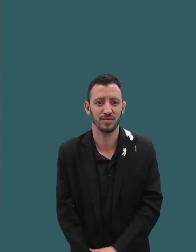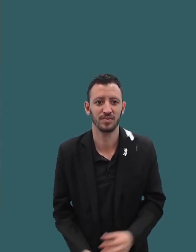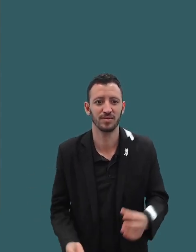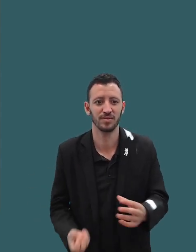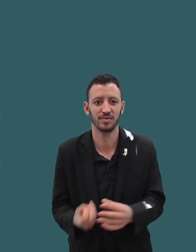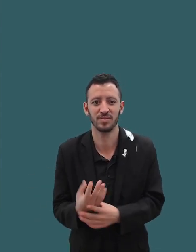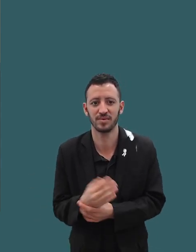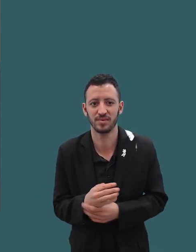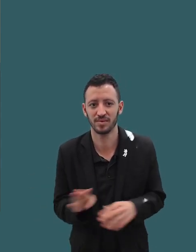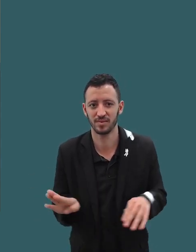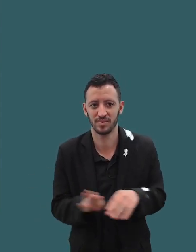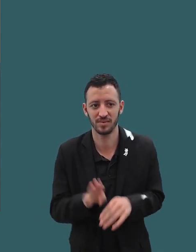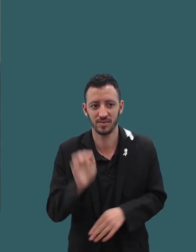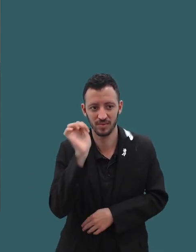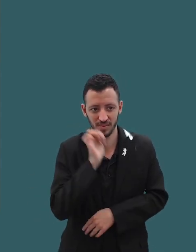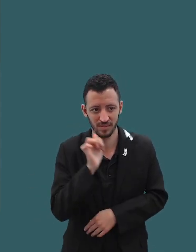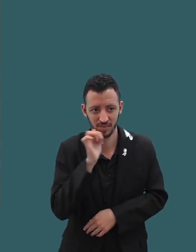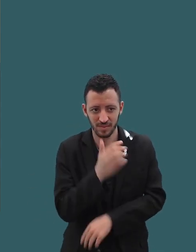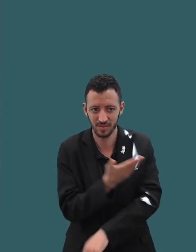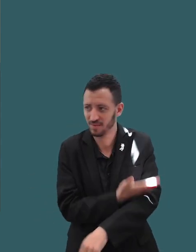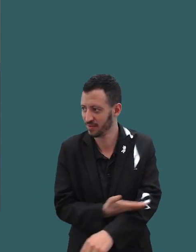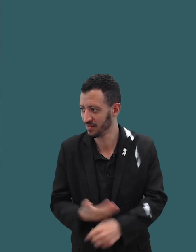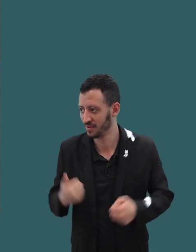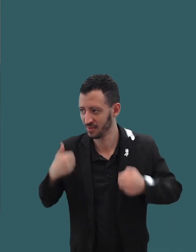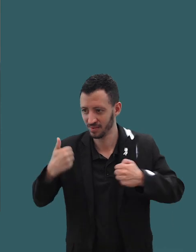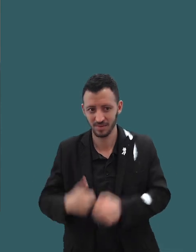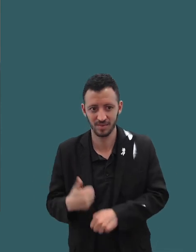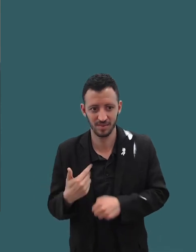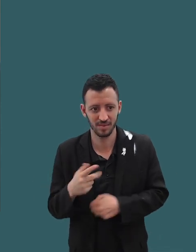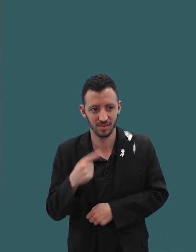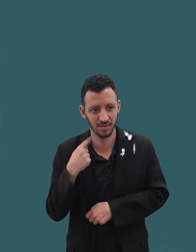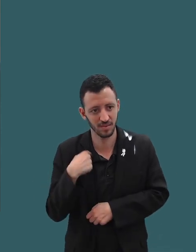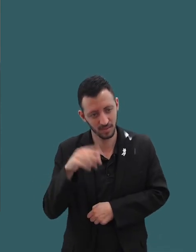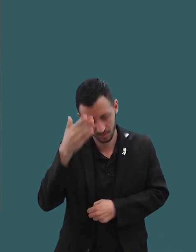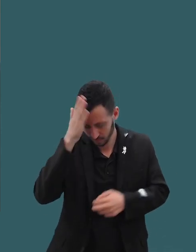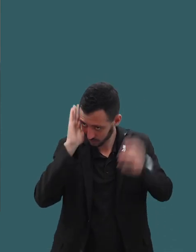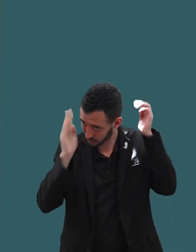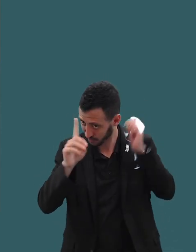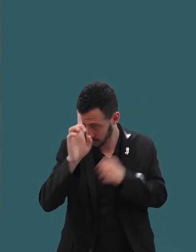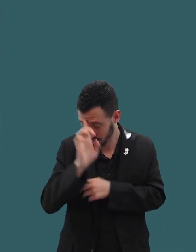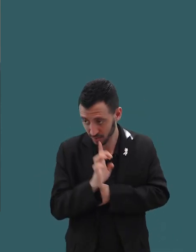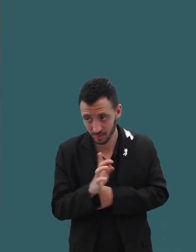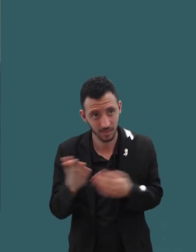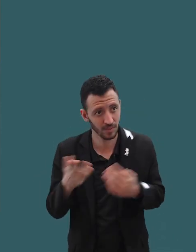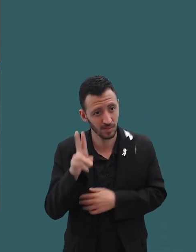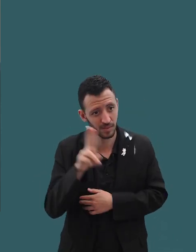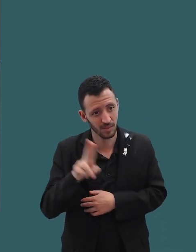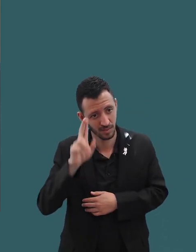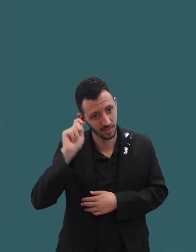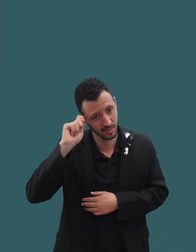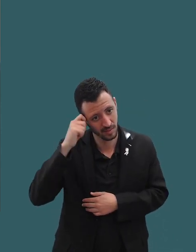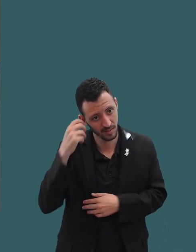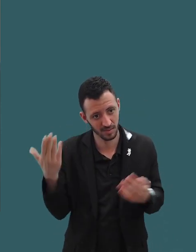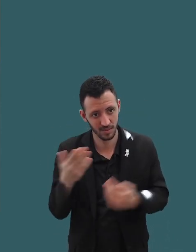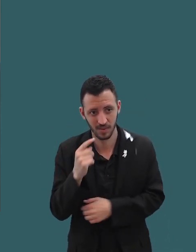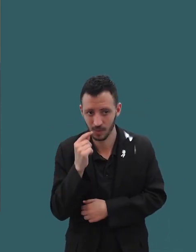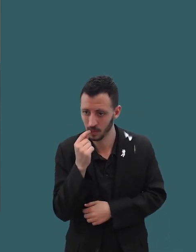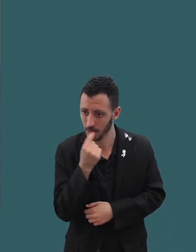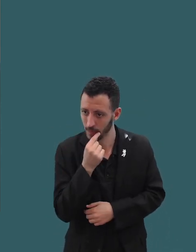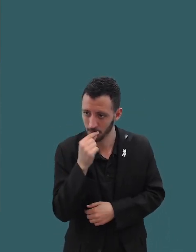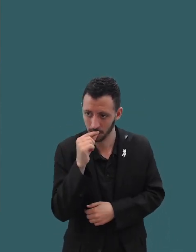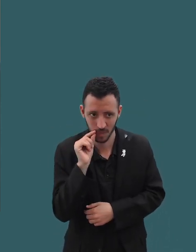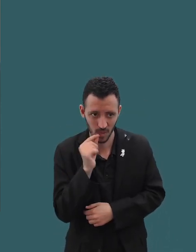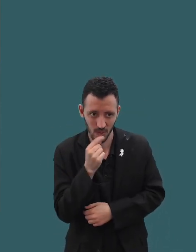Graça Caldas, mulher branca de cabelos castanhos claros com mechas loiras. Tem óculos escuros, lábios